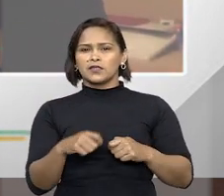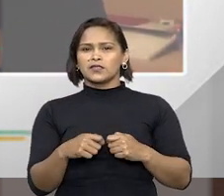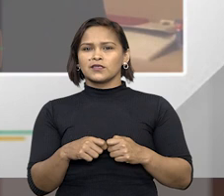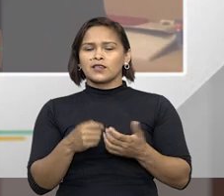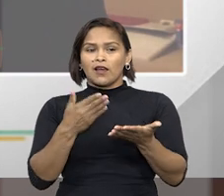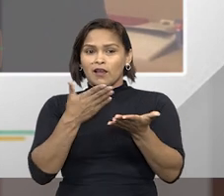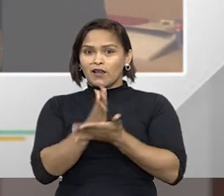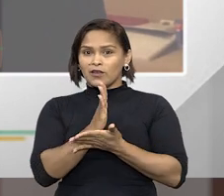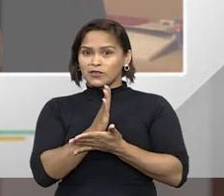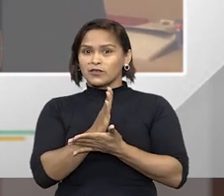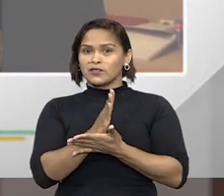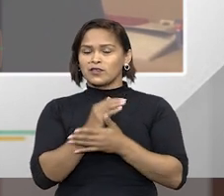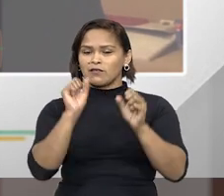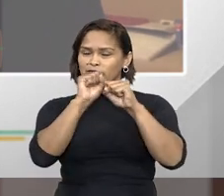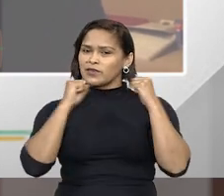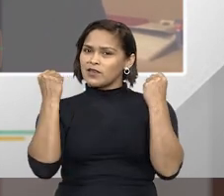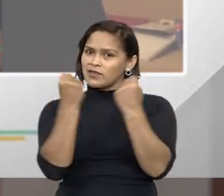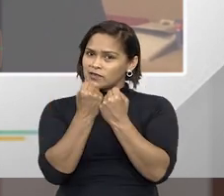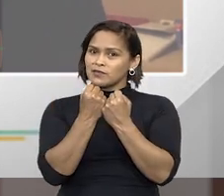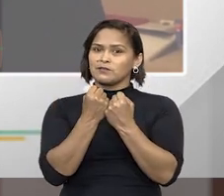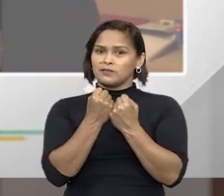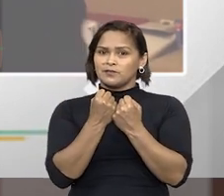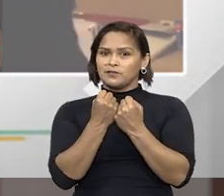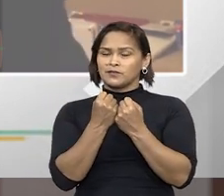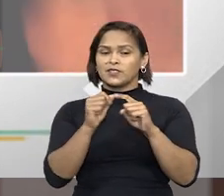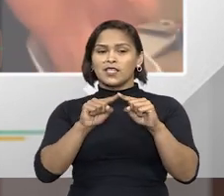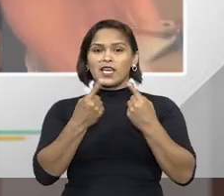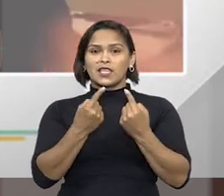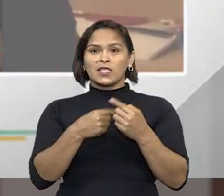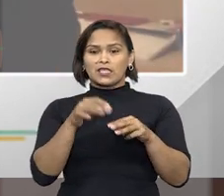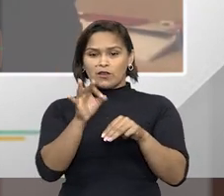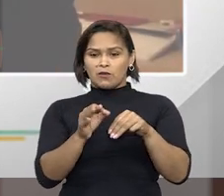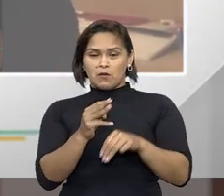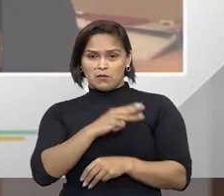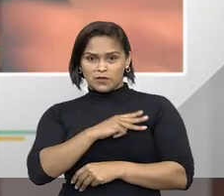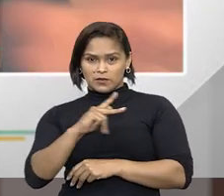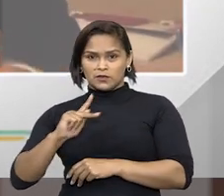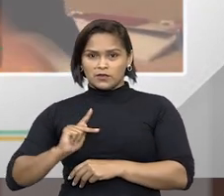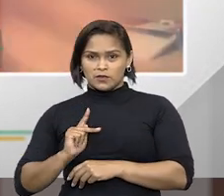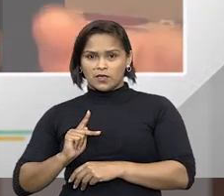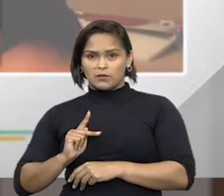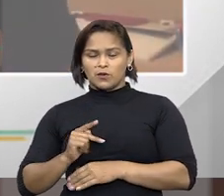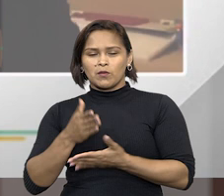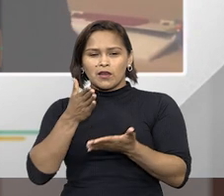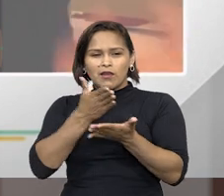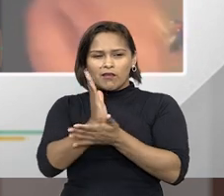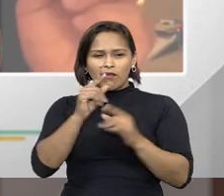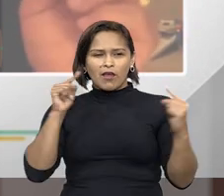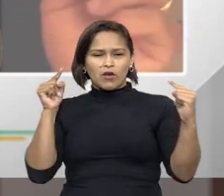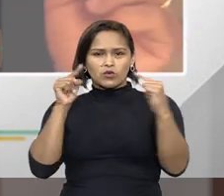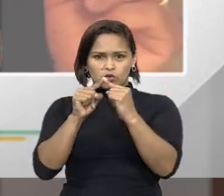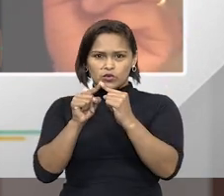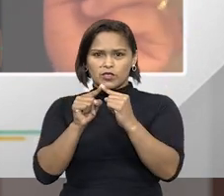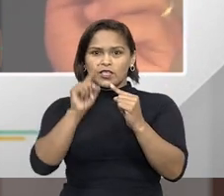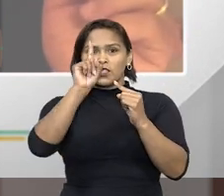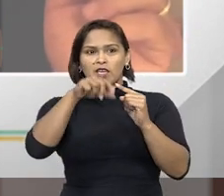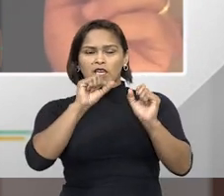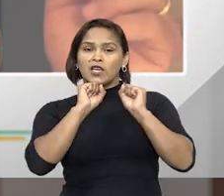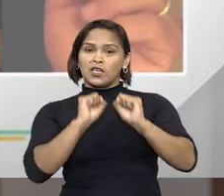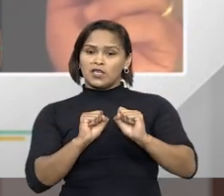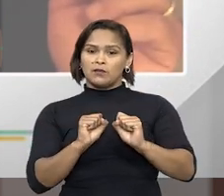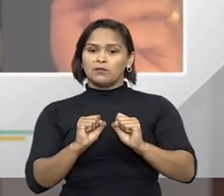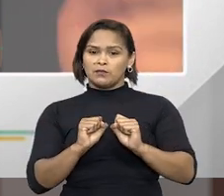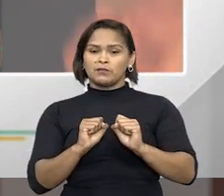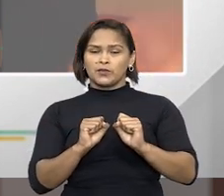Assembleias Legislativas. Então, o Ministério Público, ele entra direto, e aí ele pode, por isso, como lembrou o ministro Paulo